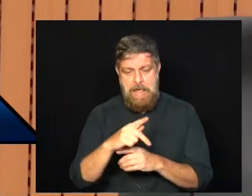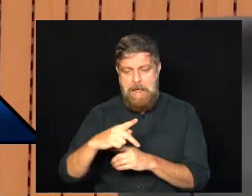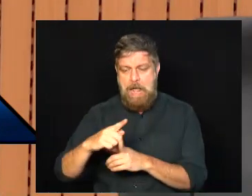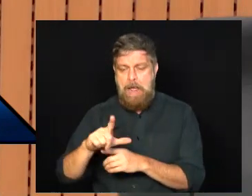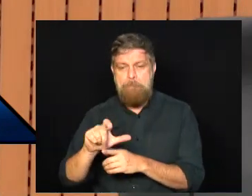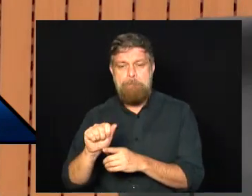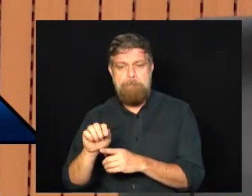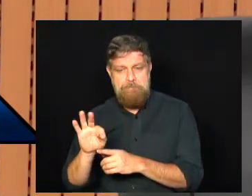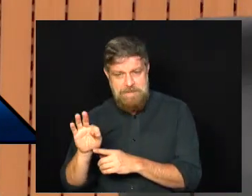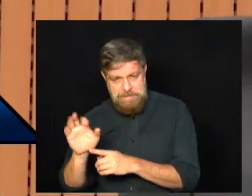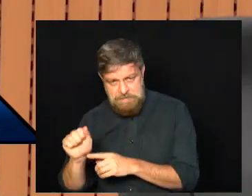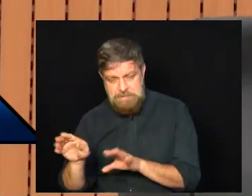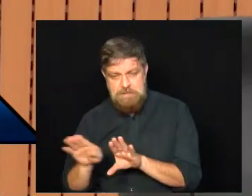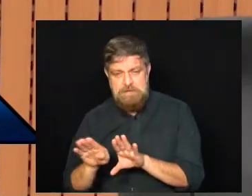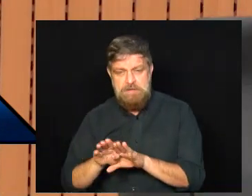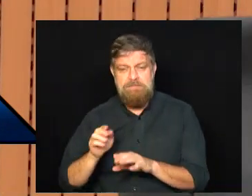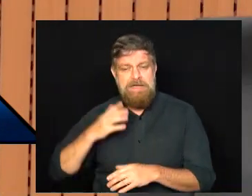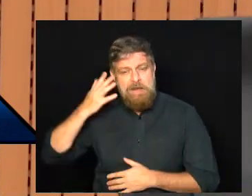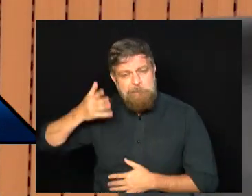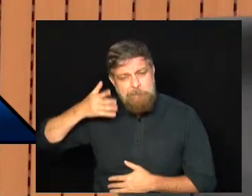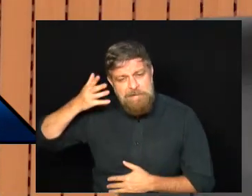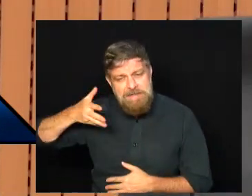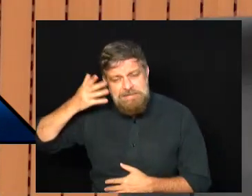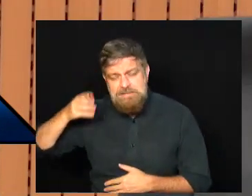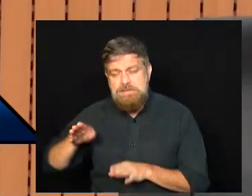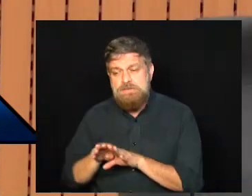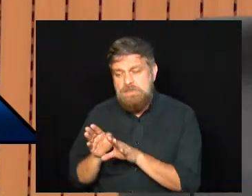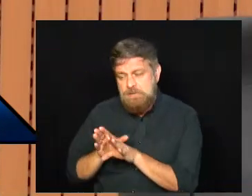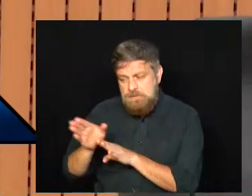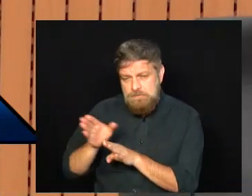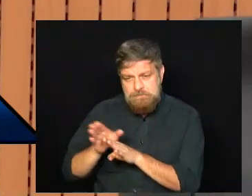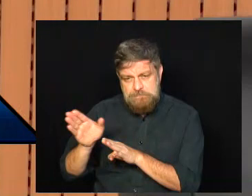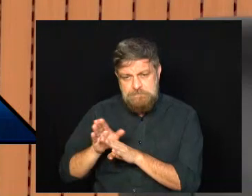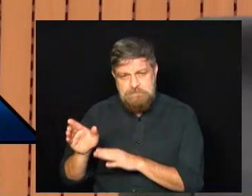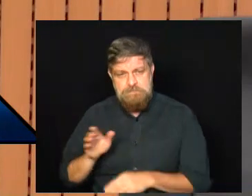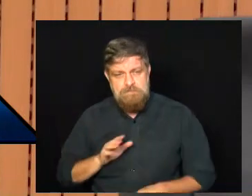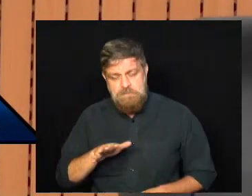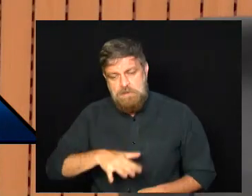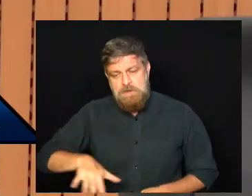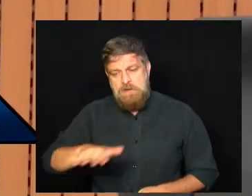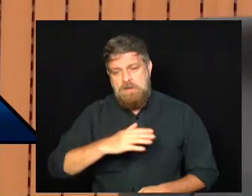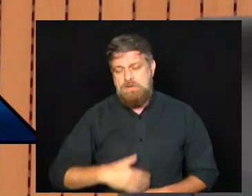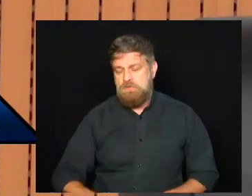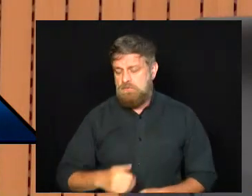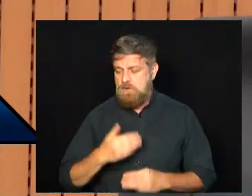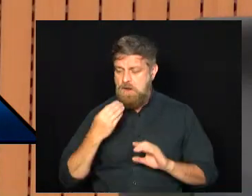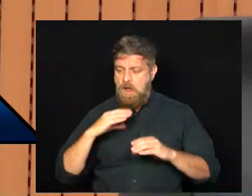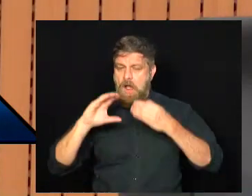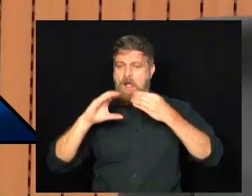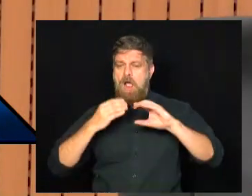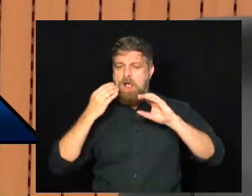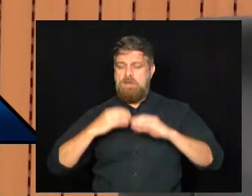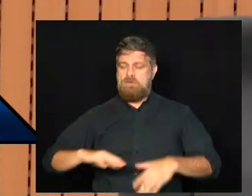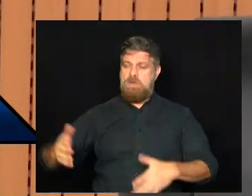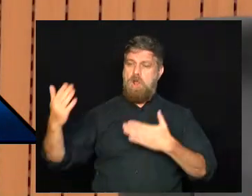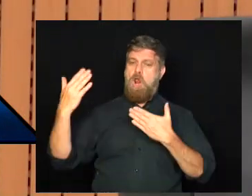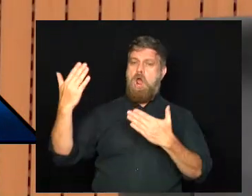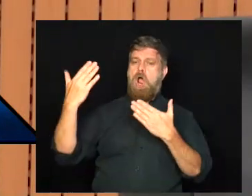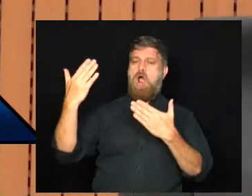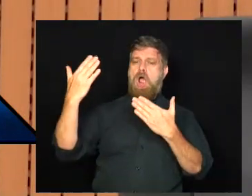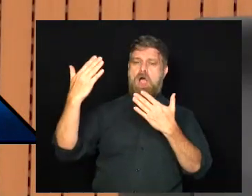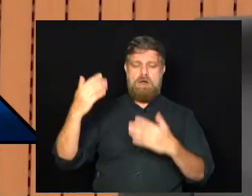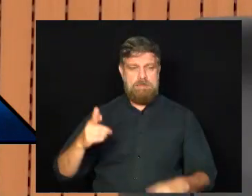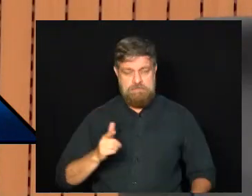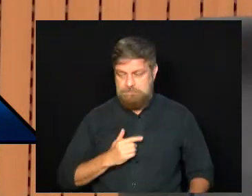Líricos, consultora e palestrante, também dedica-se ao canto lírico. Seja muito bem-vinda, doutora